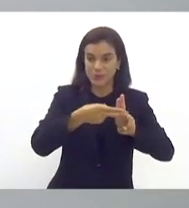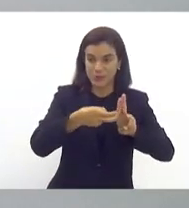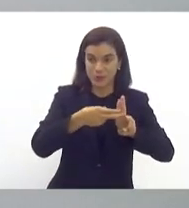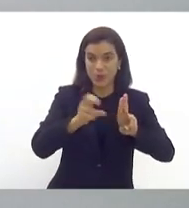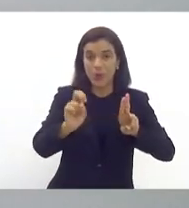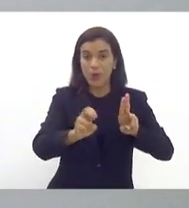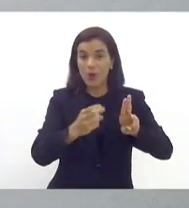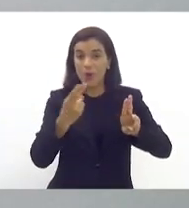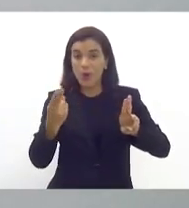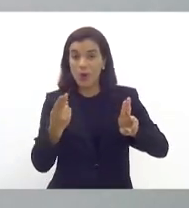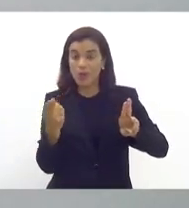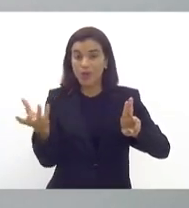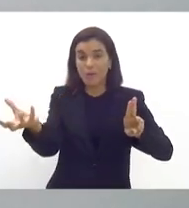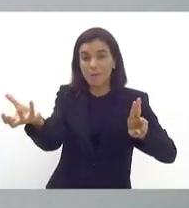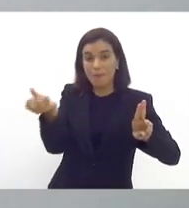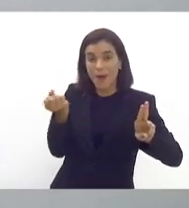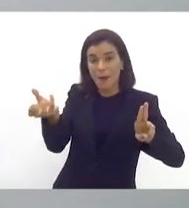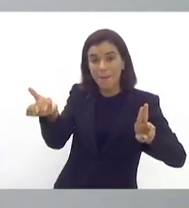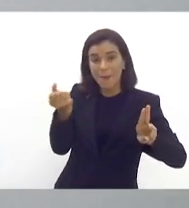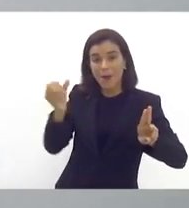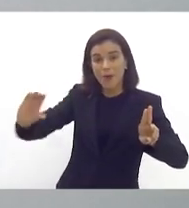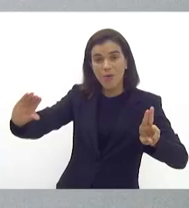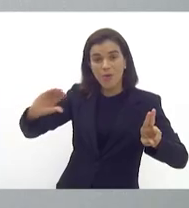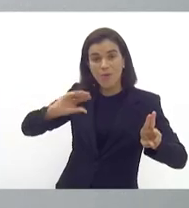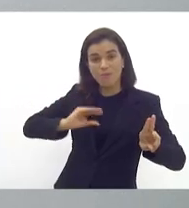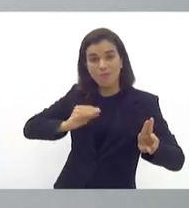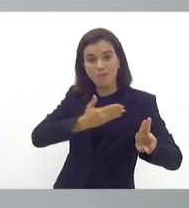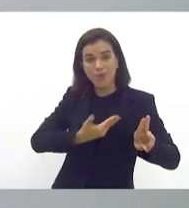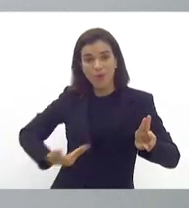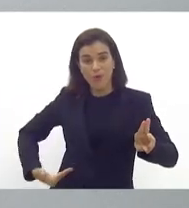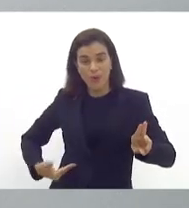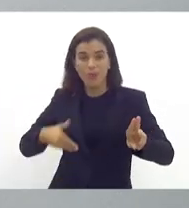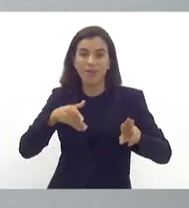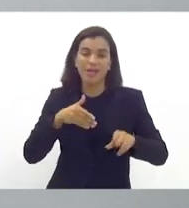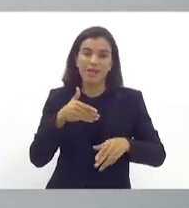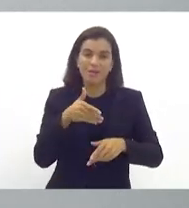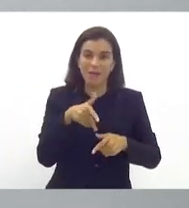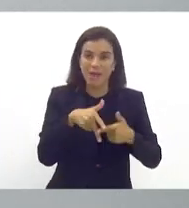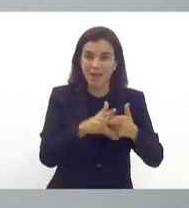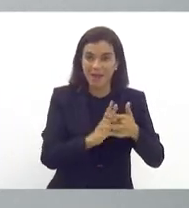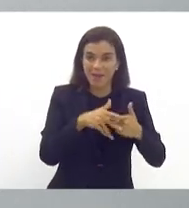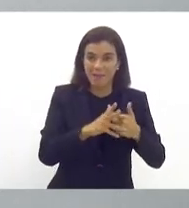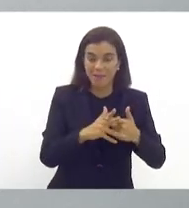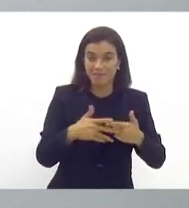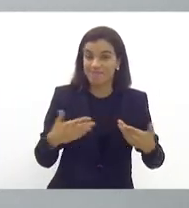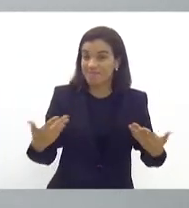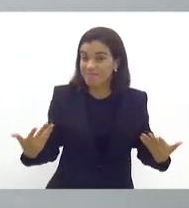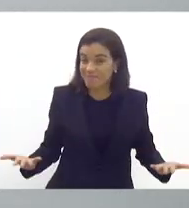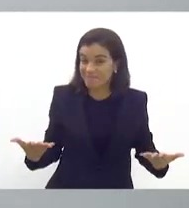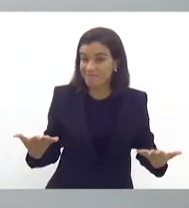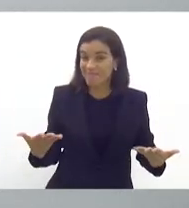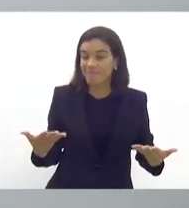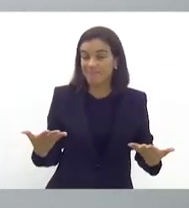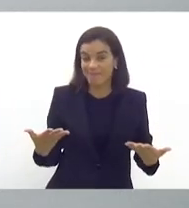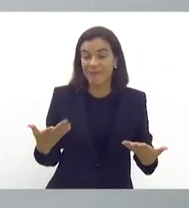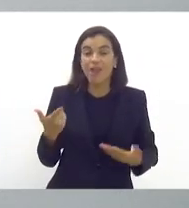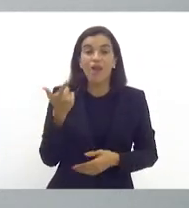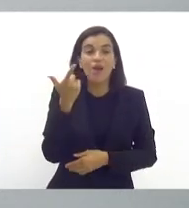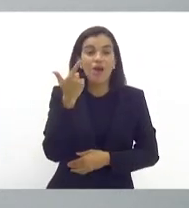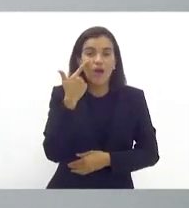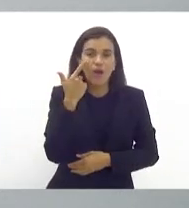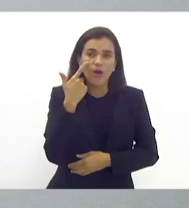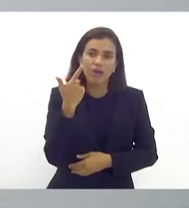ou Que recebam recursos públicos para sua manutenção eureca então vejam só Ah